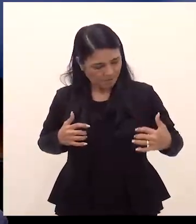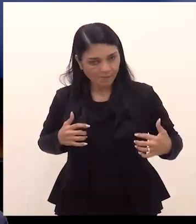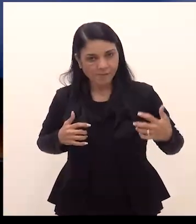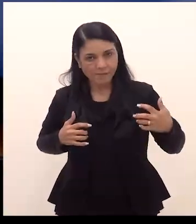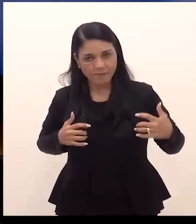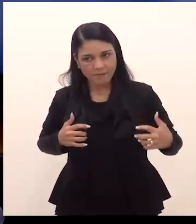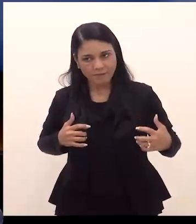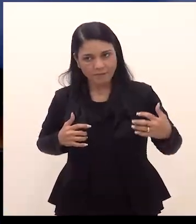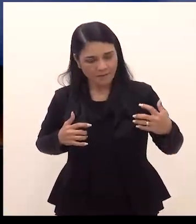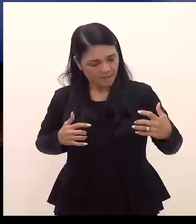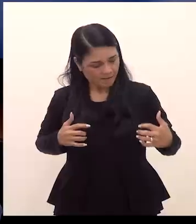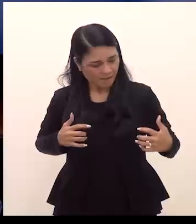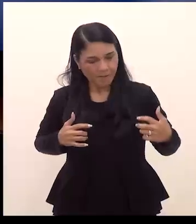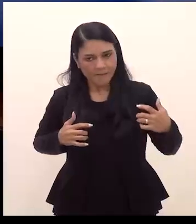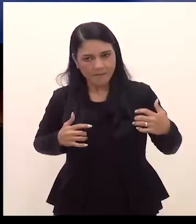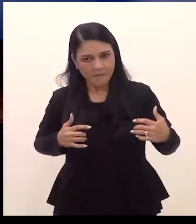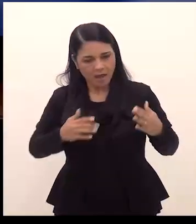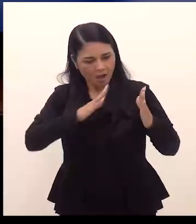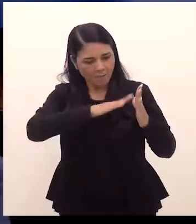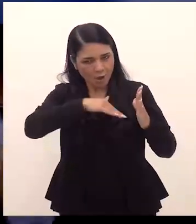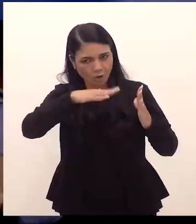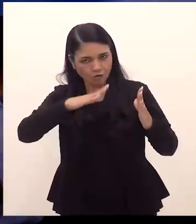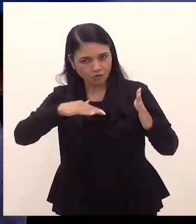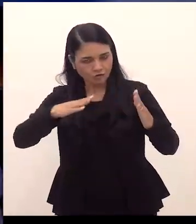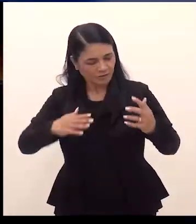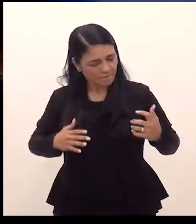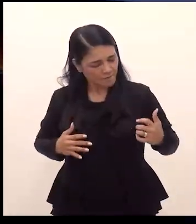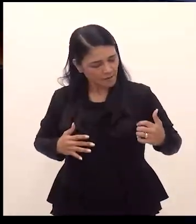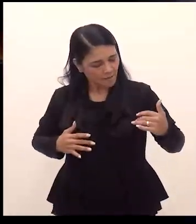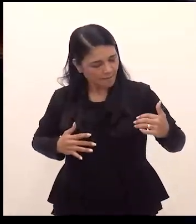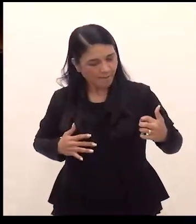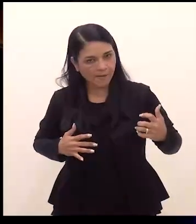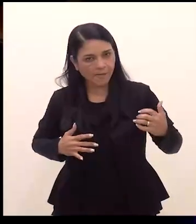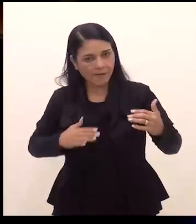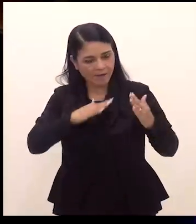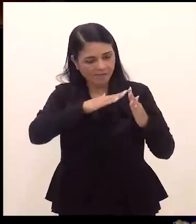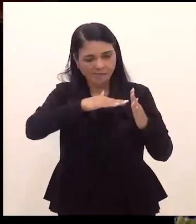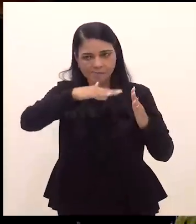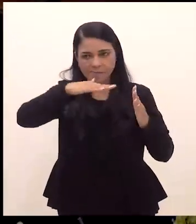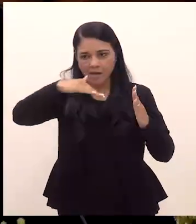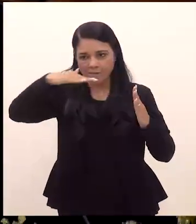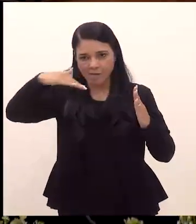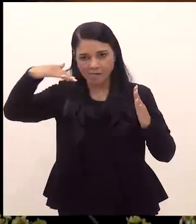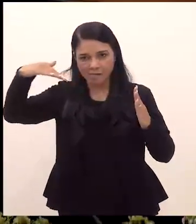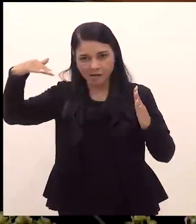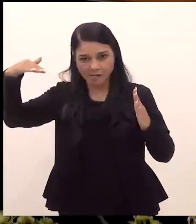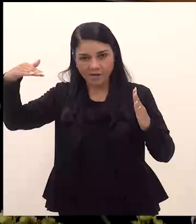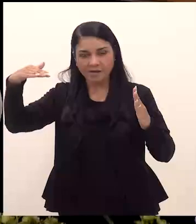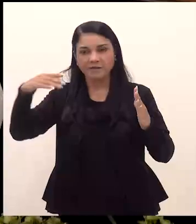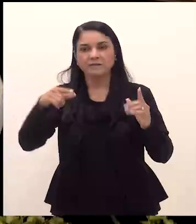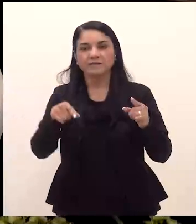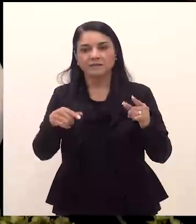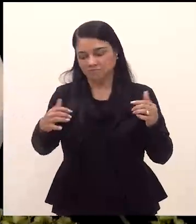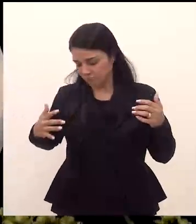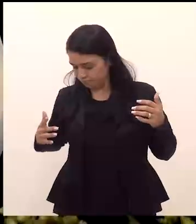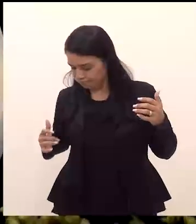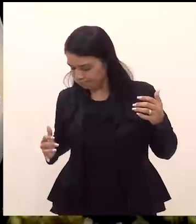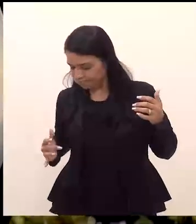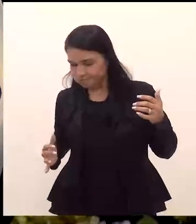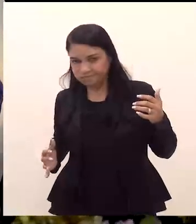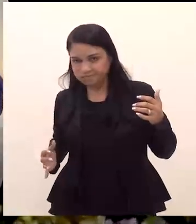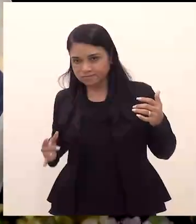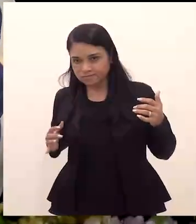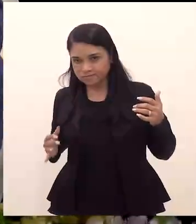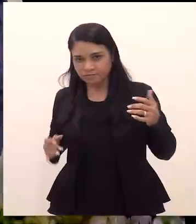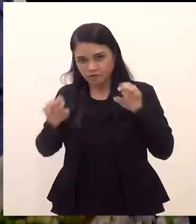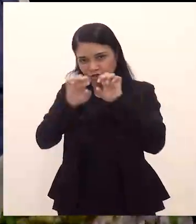parte toda da mão esquerda, que é onde a gente faz o acompanhamento. Uhum. A gente usa as notas mais graves, os que a gente chama de baixos. Sim. E os